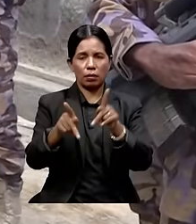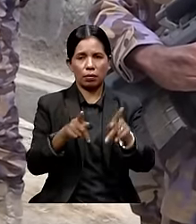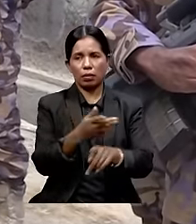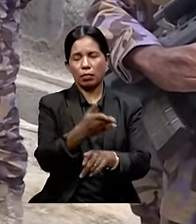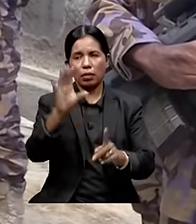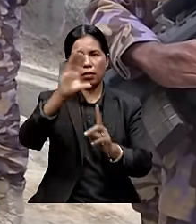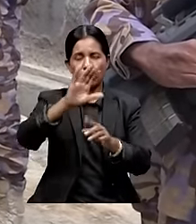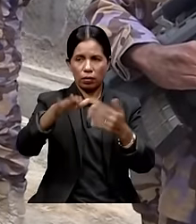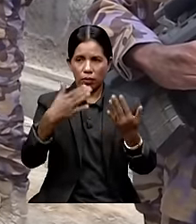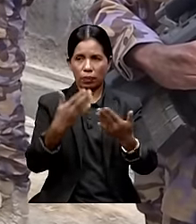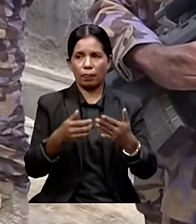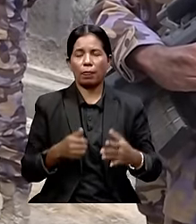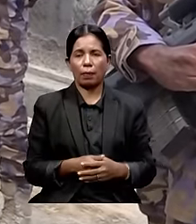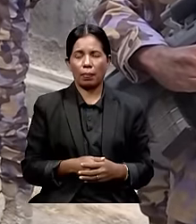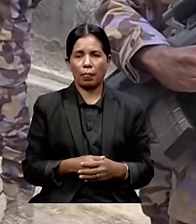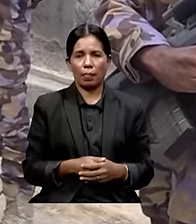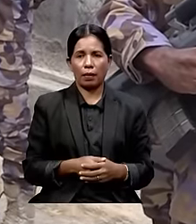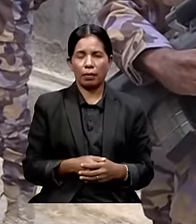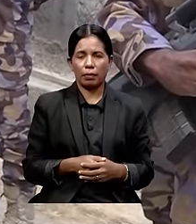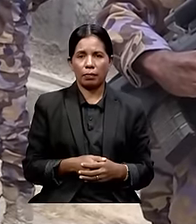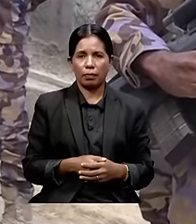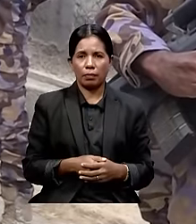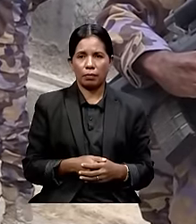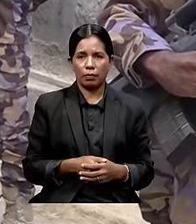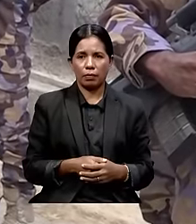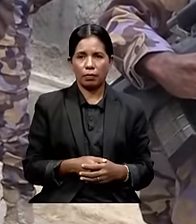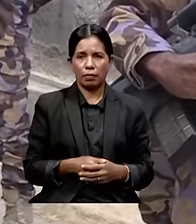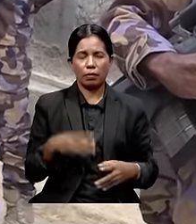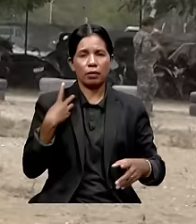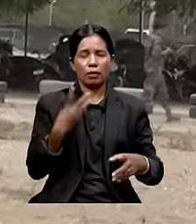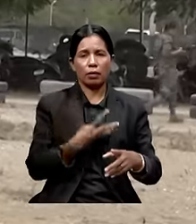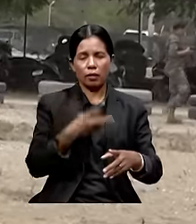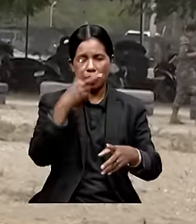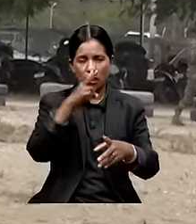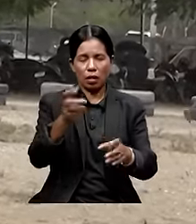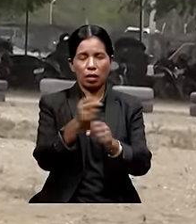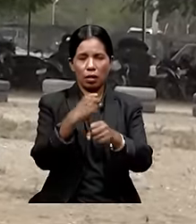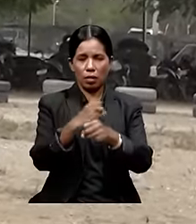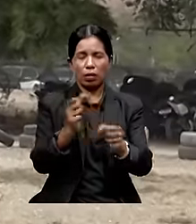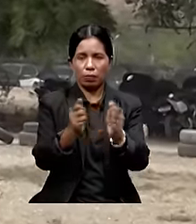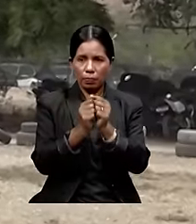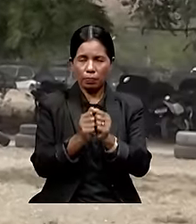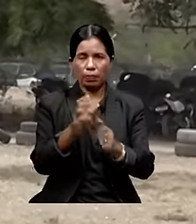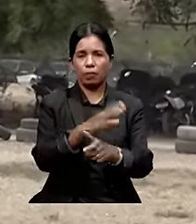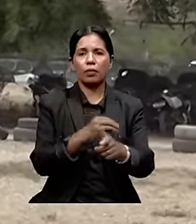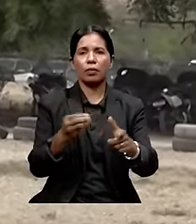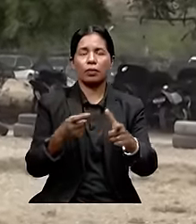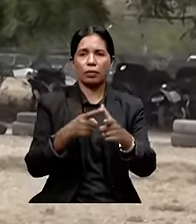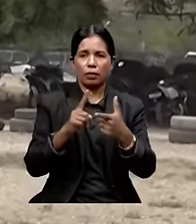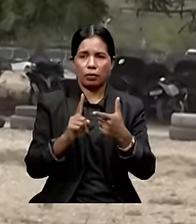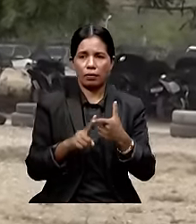sira. Hierarquia, tu hierarquia. Neba ita alu referência para depois ir sair uma belhal. Cuidado.